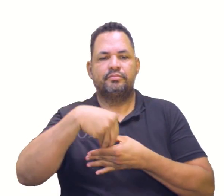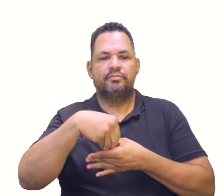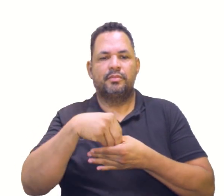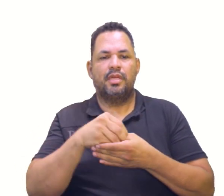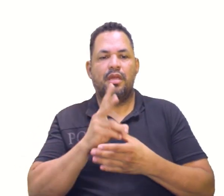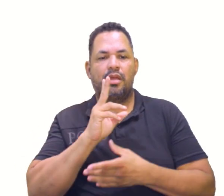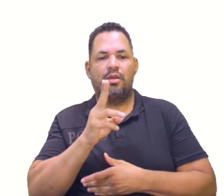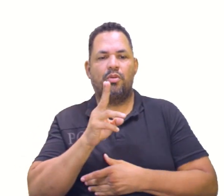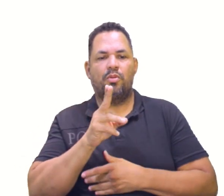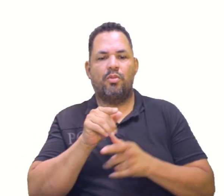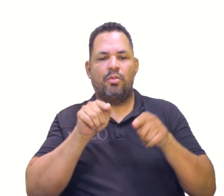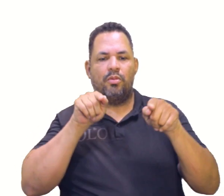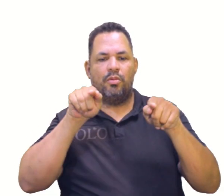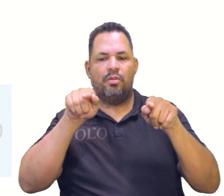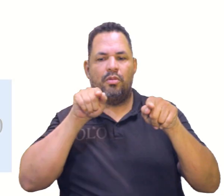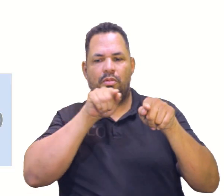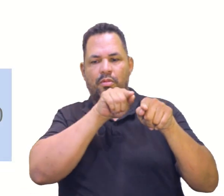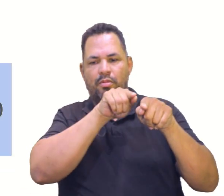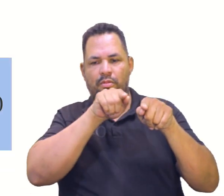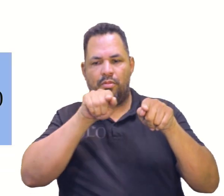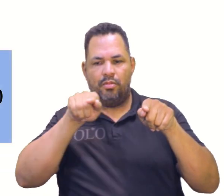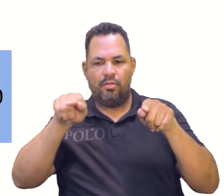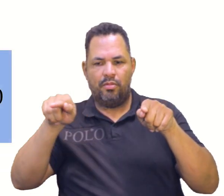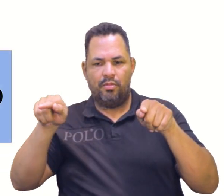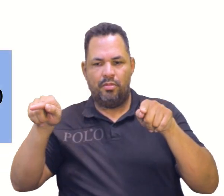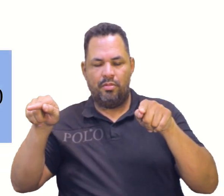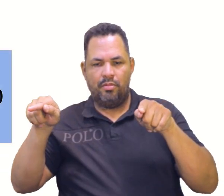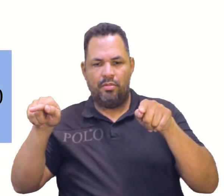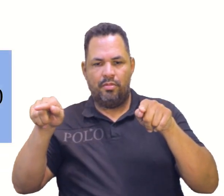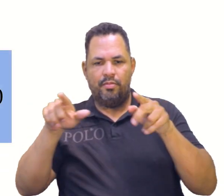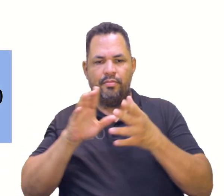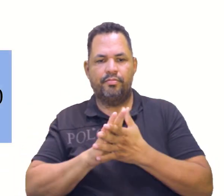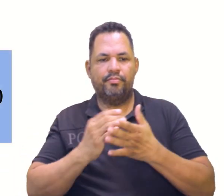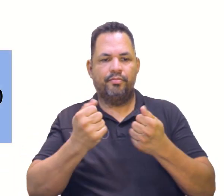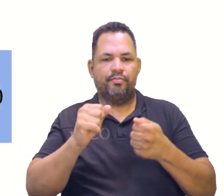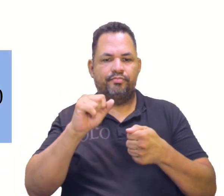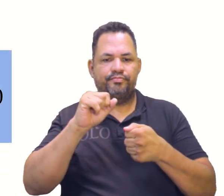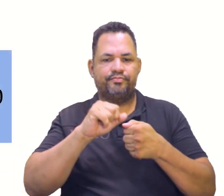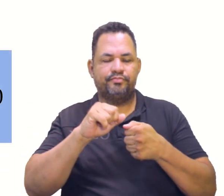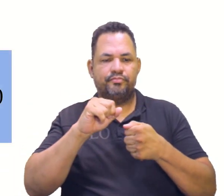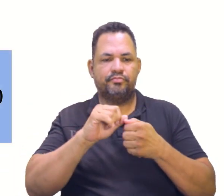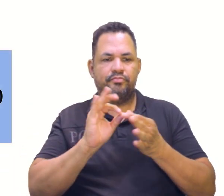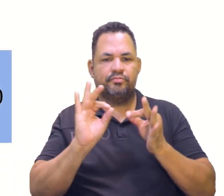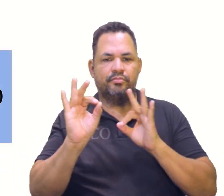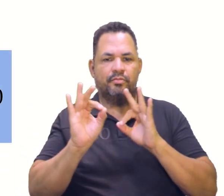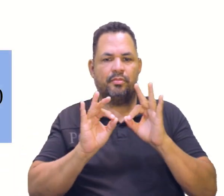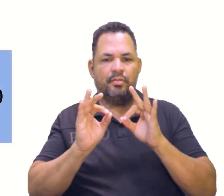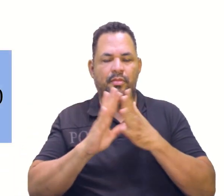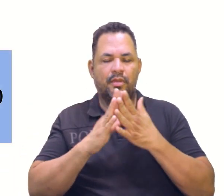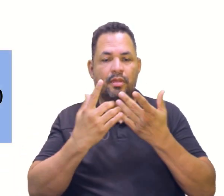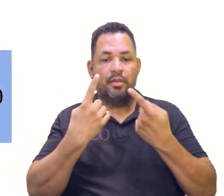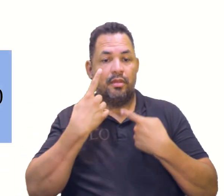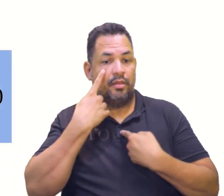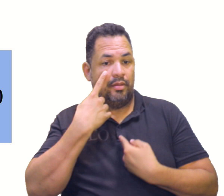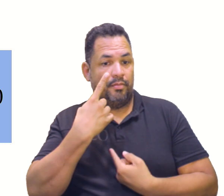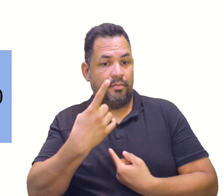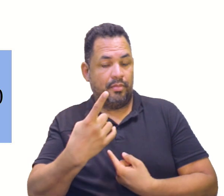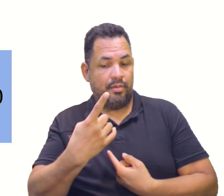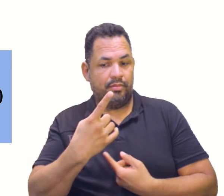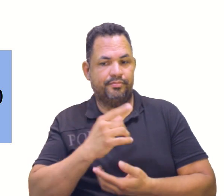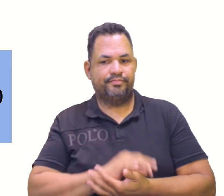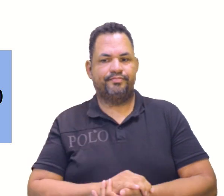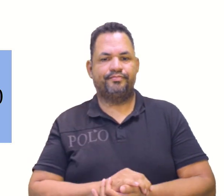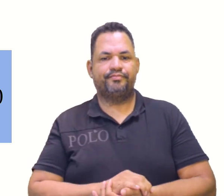né? Colineares é o nome, certo? E aí a gente pode fazer algumas maneiras para verificar esse alinhamento, né?